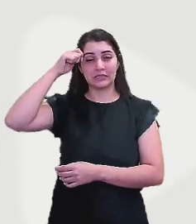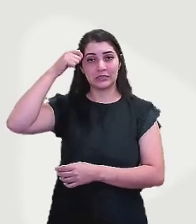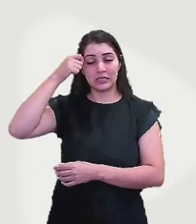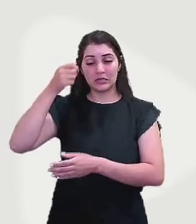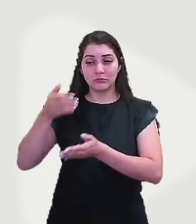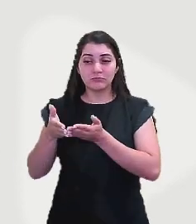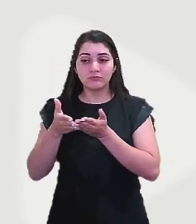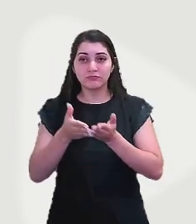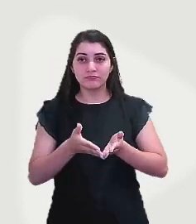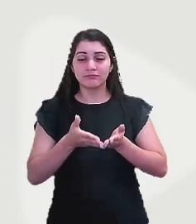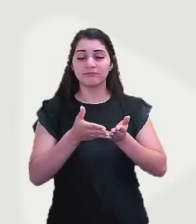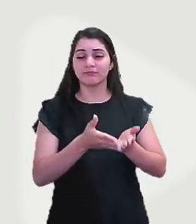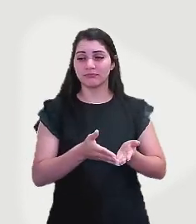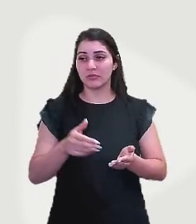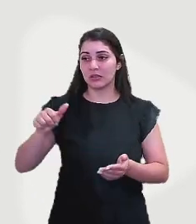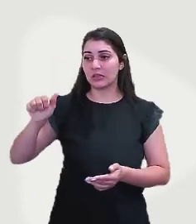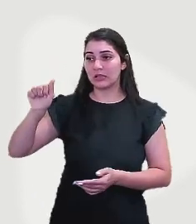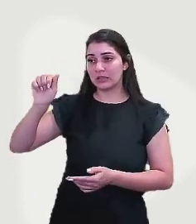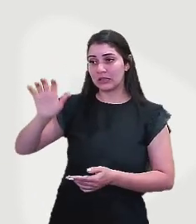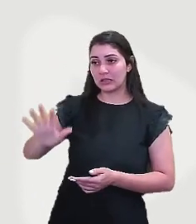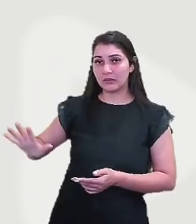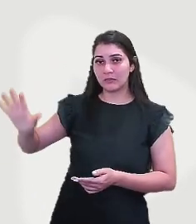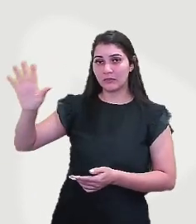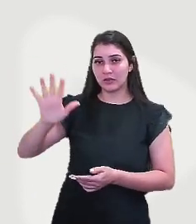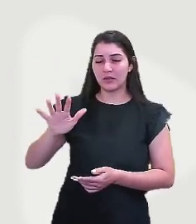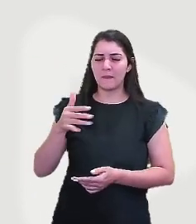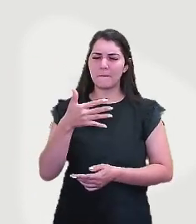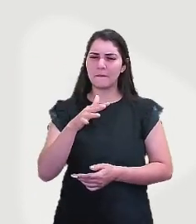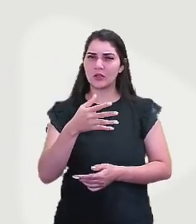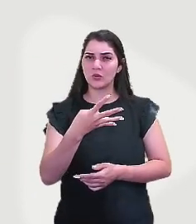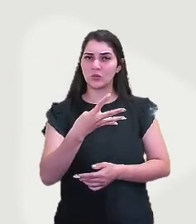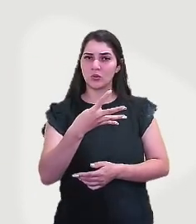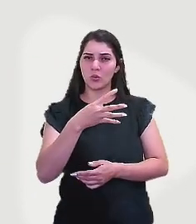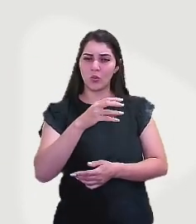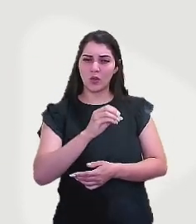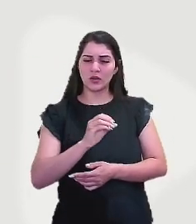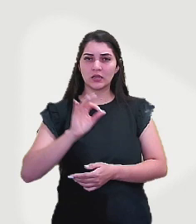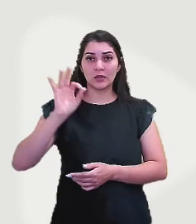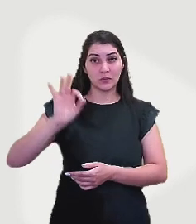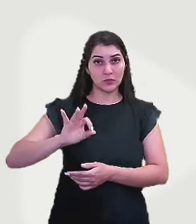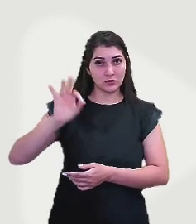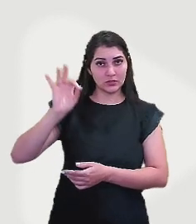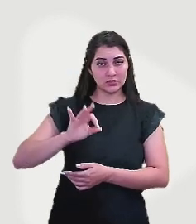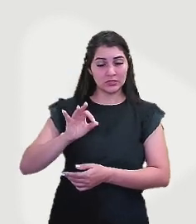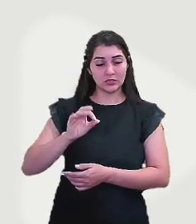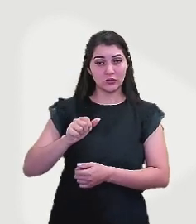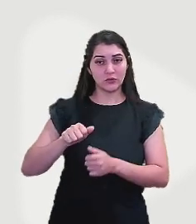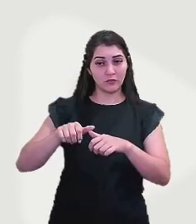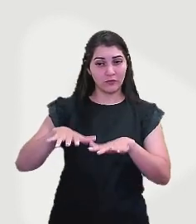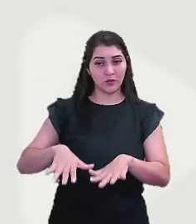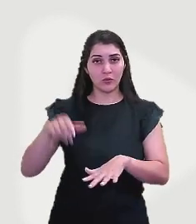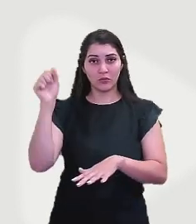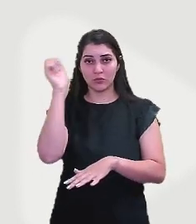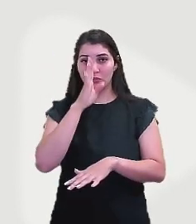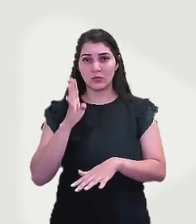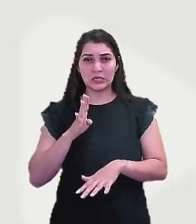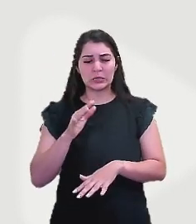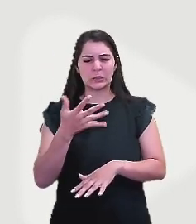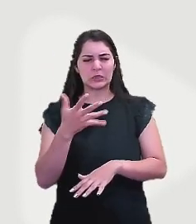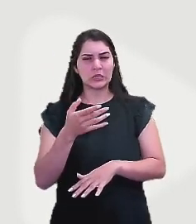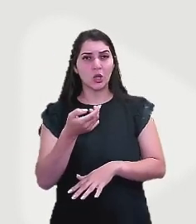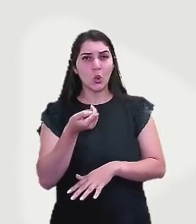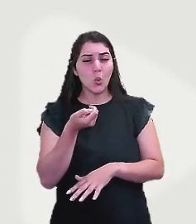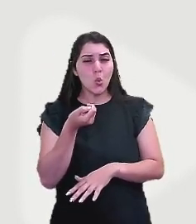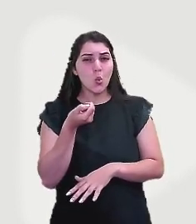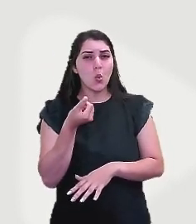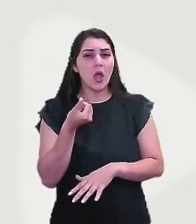estes, 40% desembarcaram no Brasil. Gente, de 12 milhões, 40% é muita coisa, é quase a